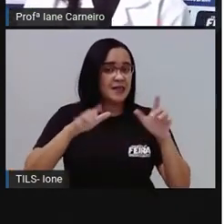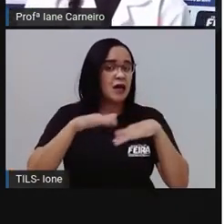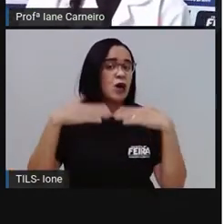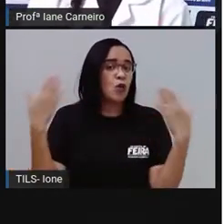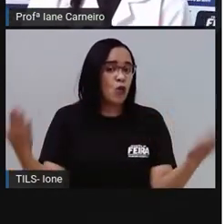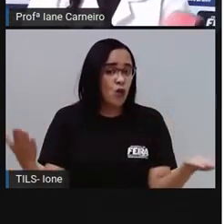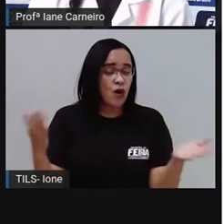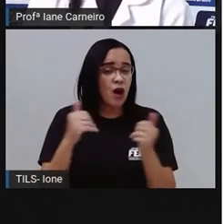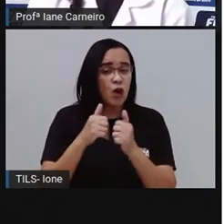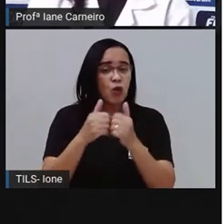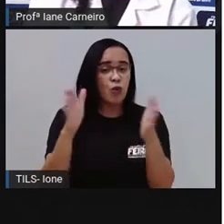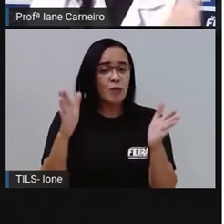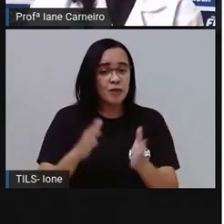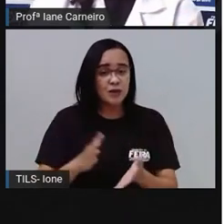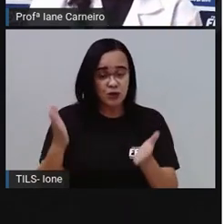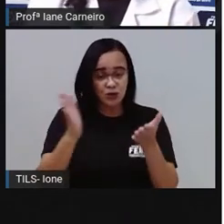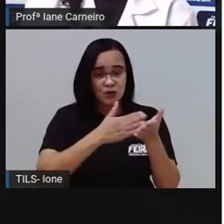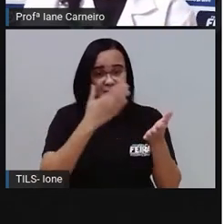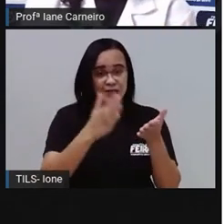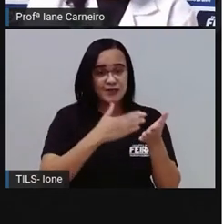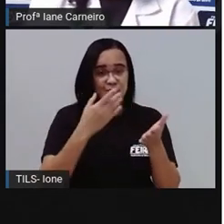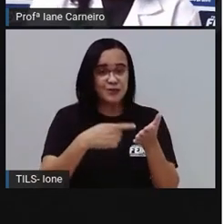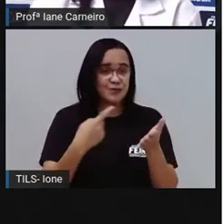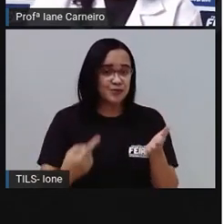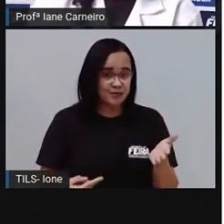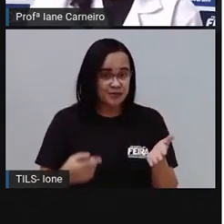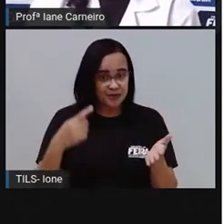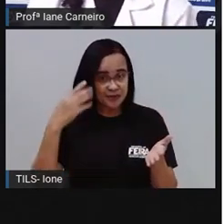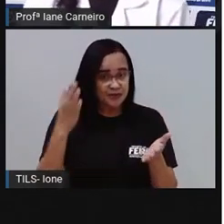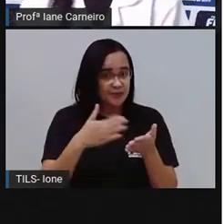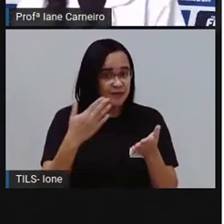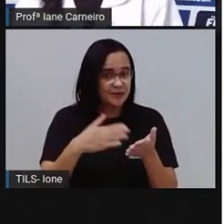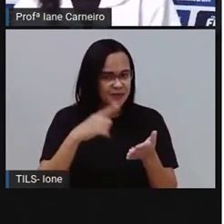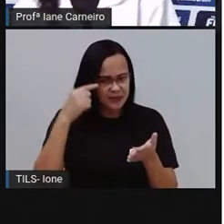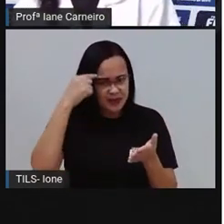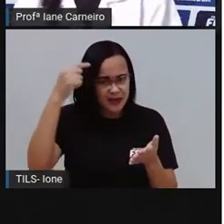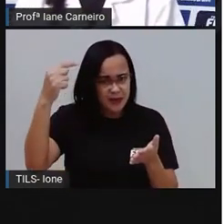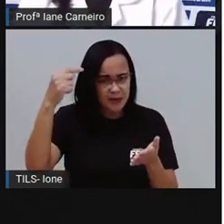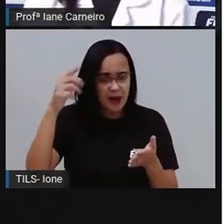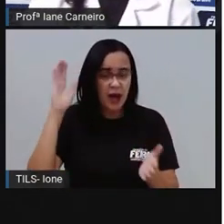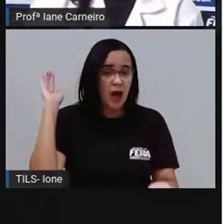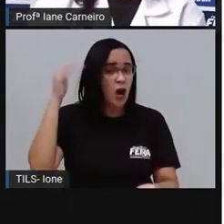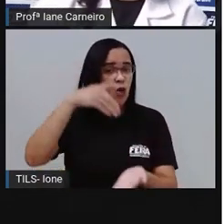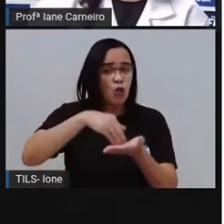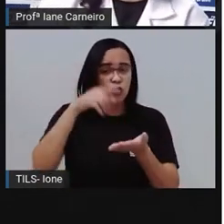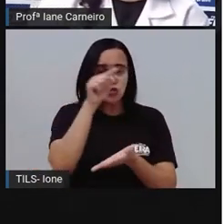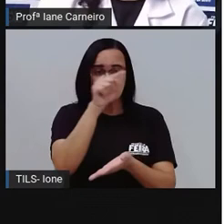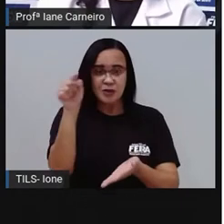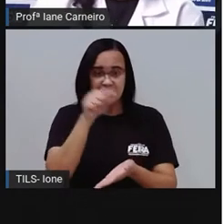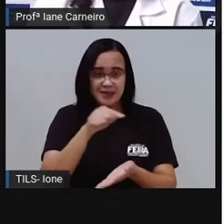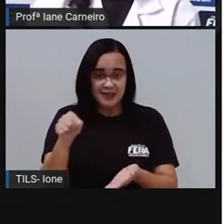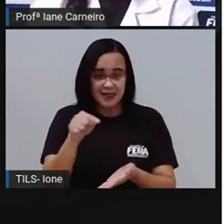que ela começou foi pela última letra do alfabeto, né? E ela terminou com a primeira